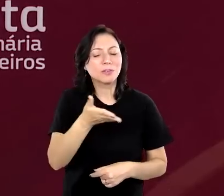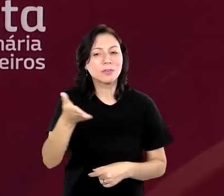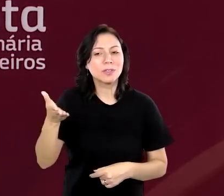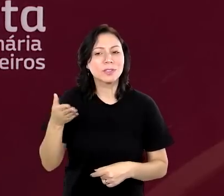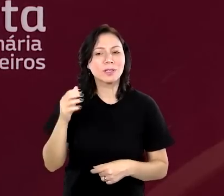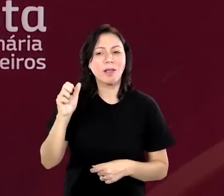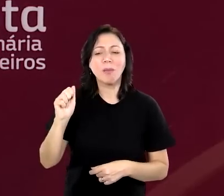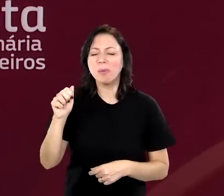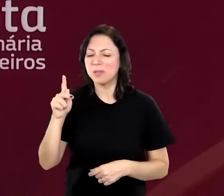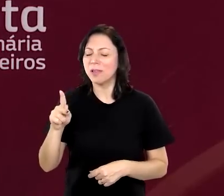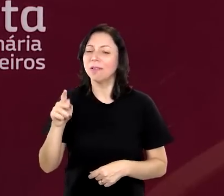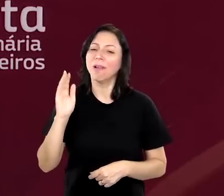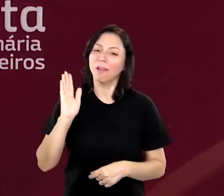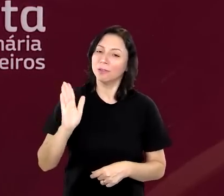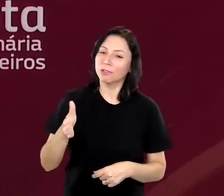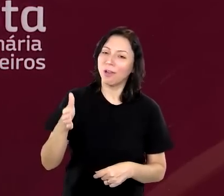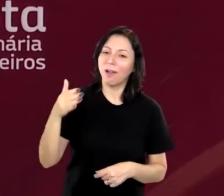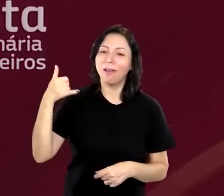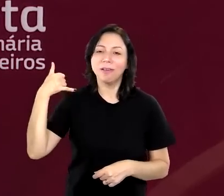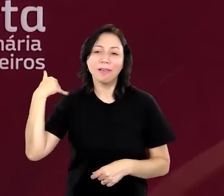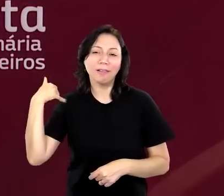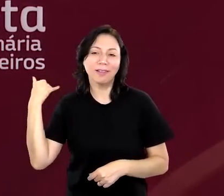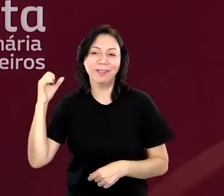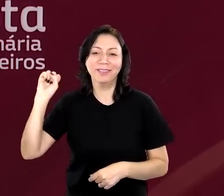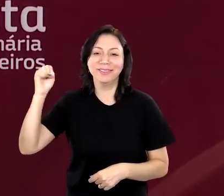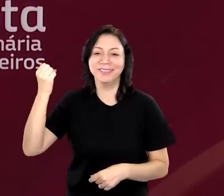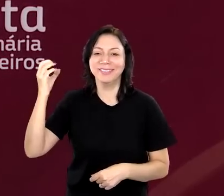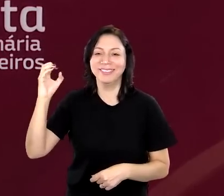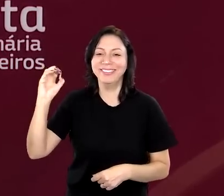Aposentadoria, jogando bocha.